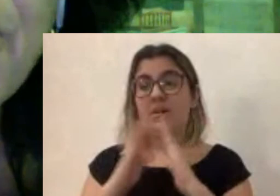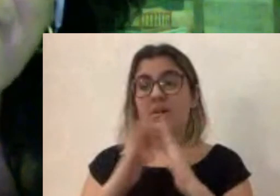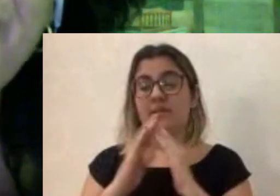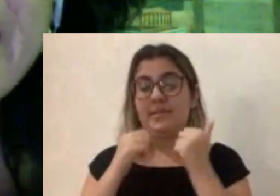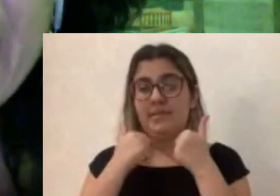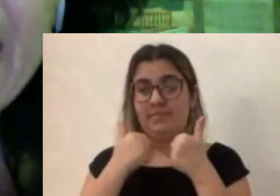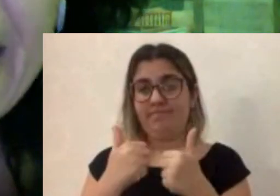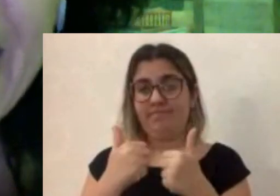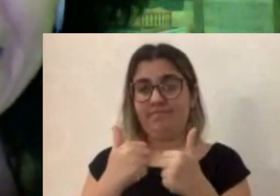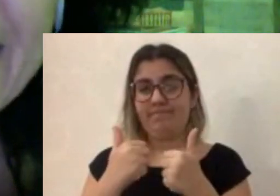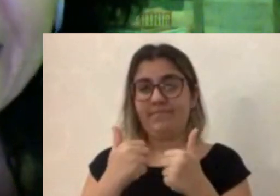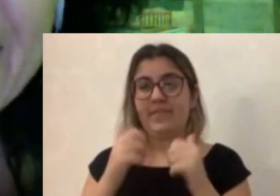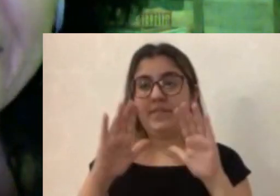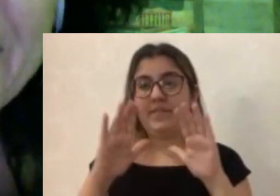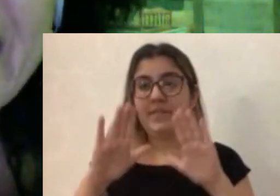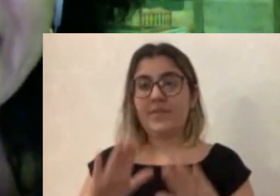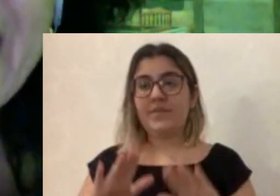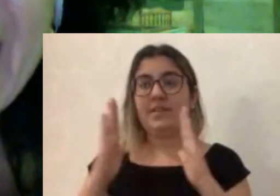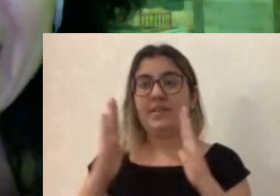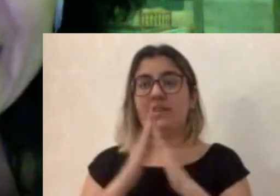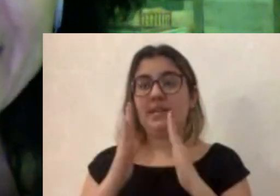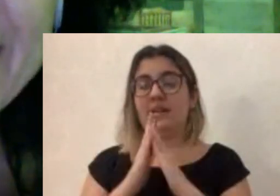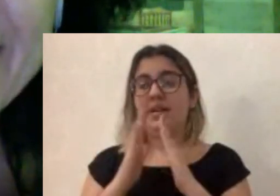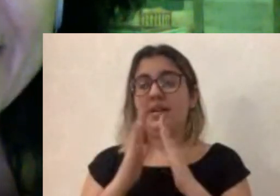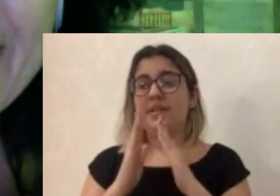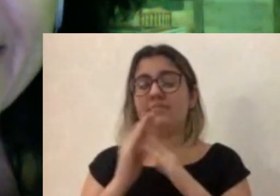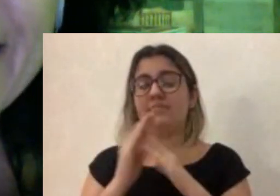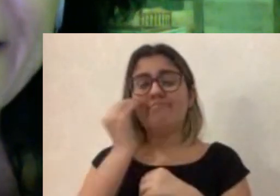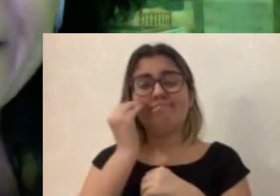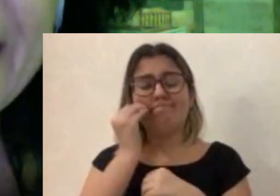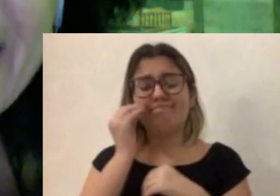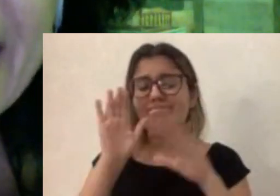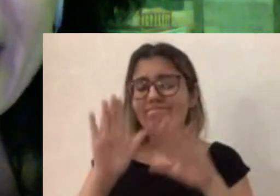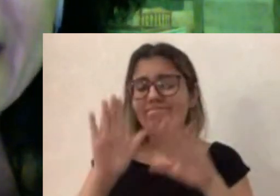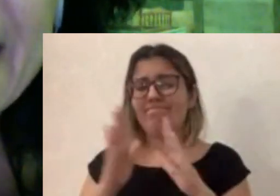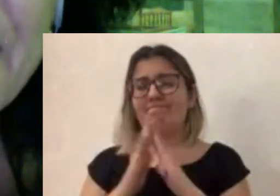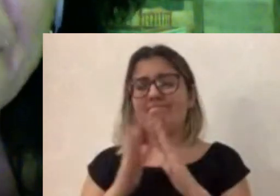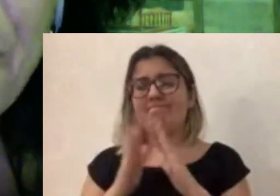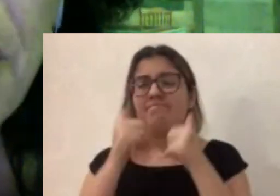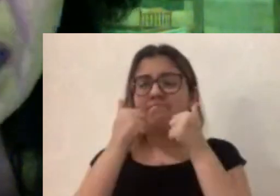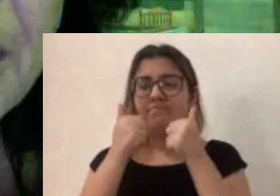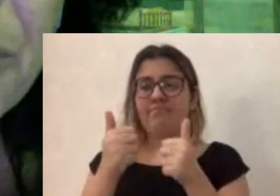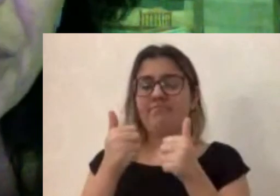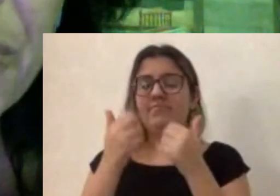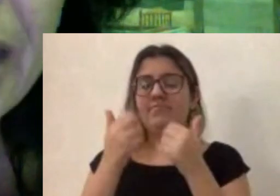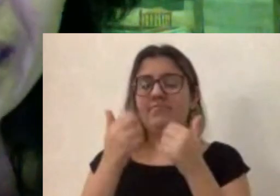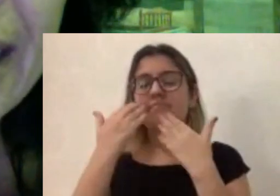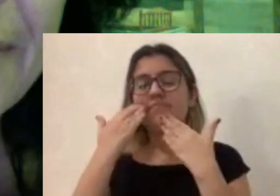E fiquem em casa, fiquem em casa. Fiquem em casa, se, o